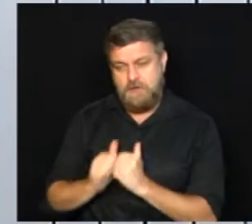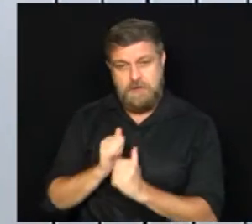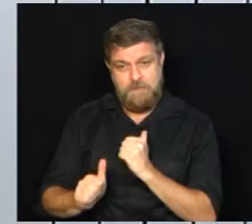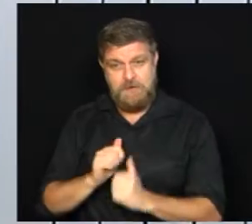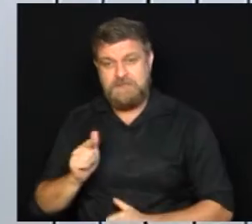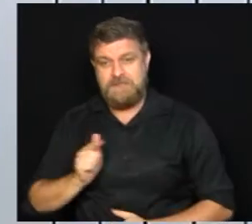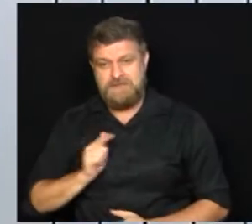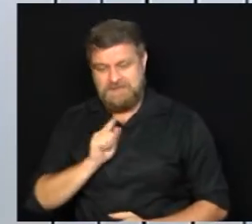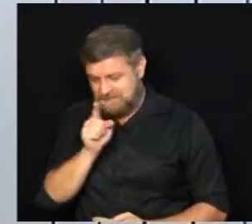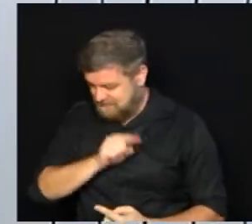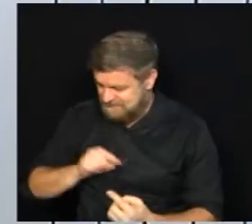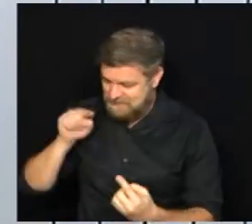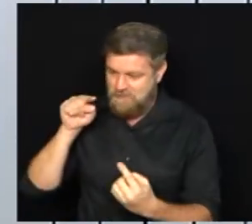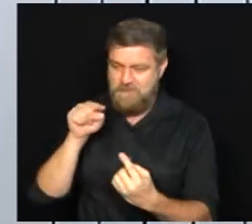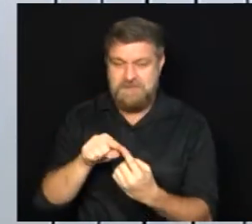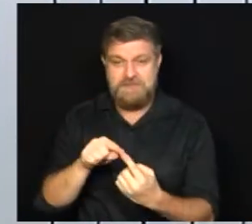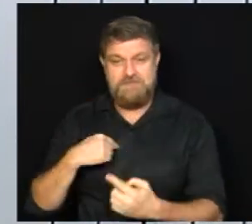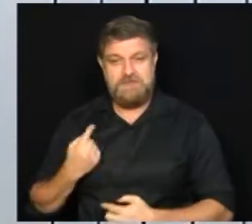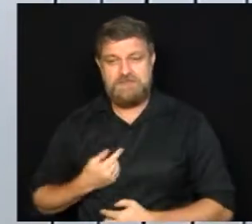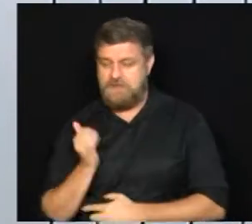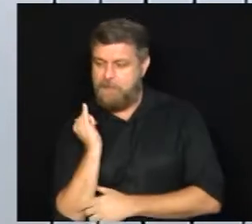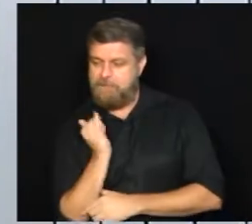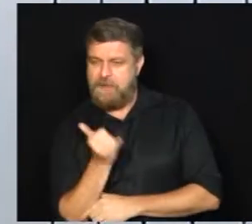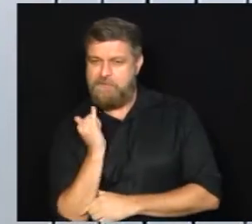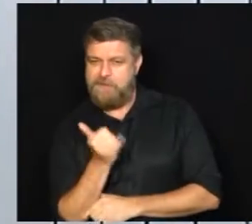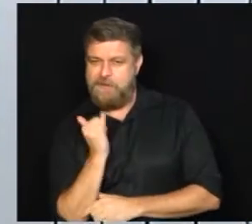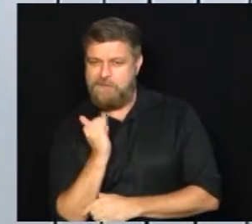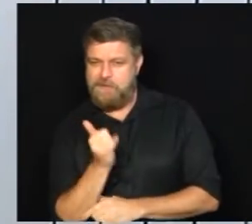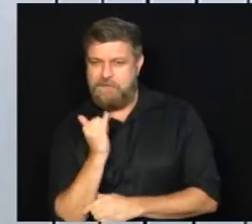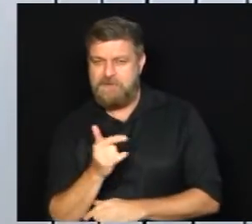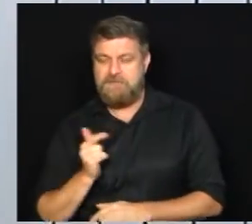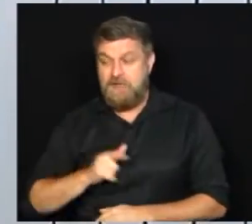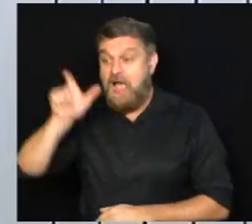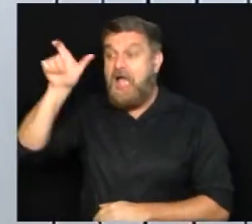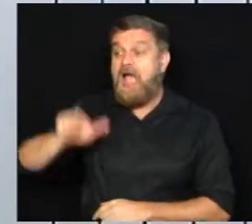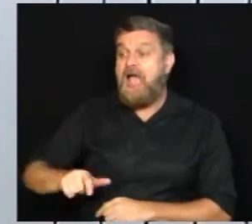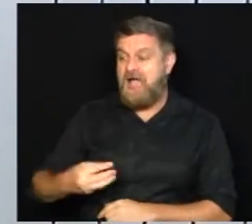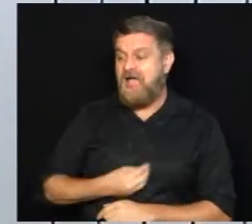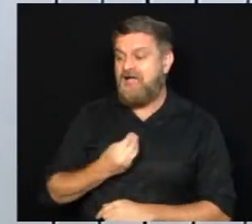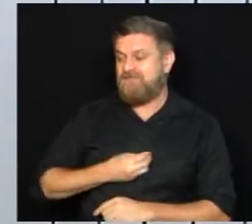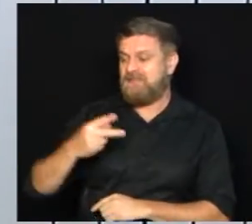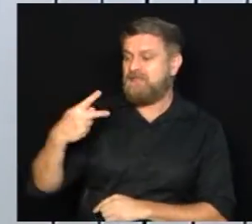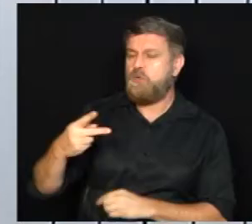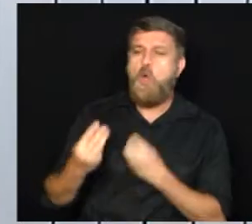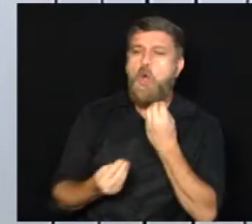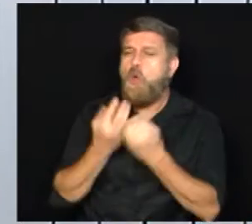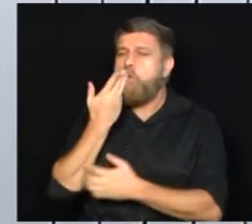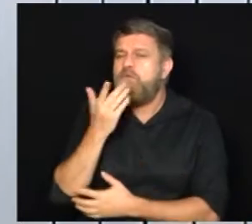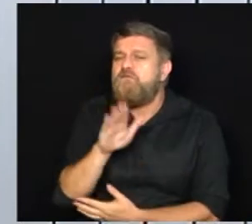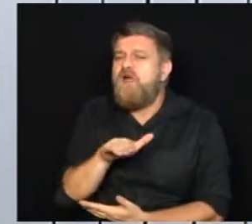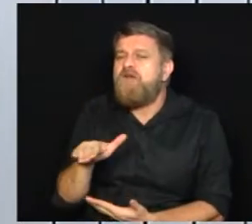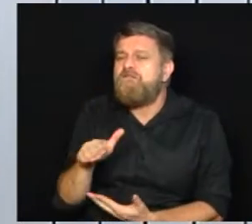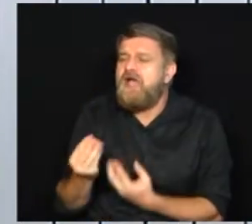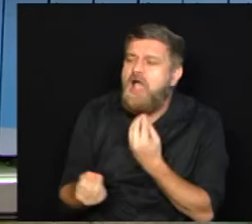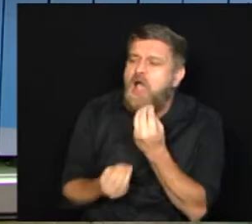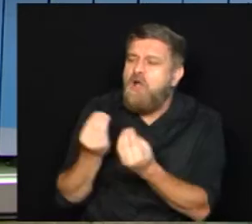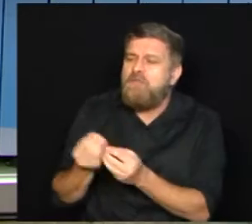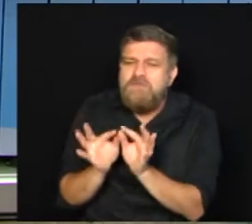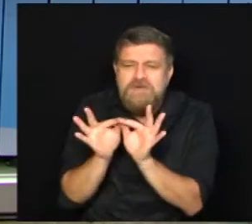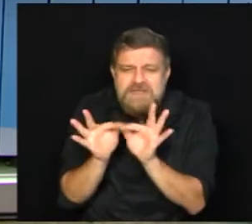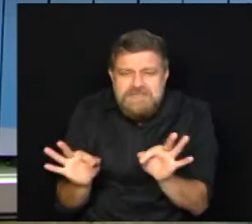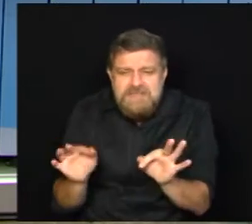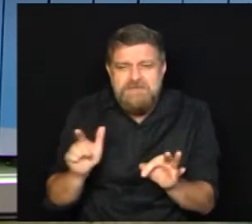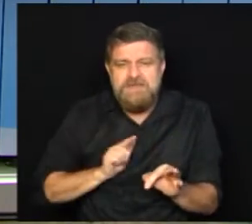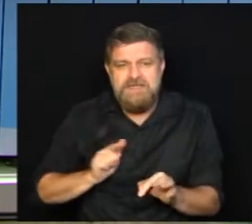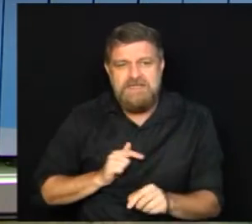esta missão e a gente vai falar bastante sobre a sua vida. Como que foi a sua infância, Emily? Humilde, teve